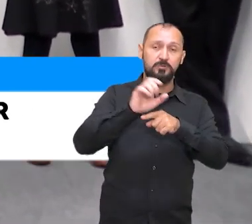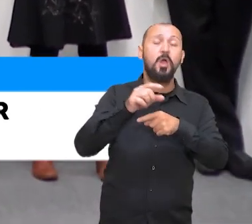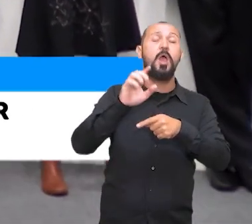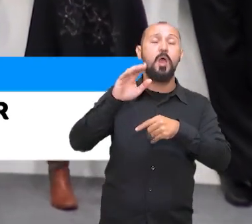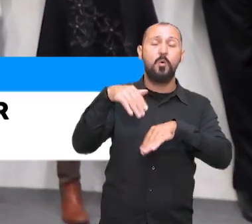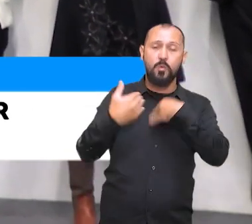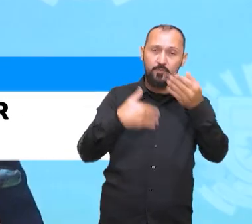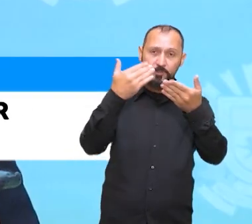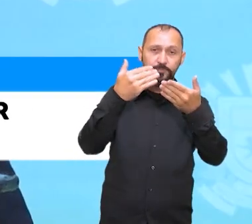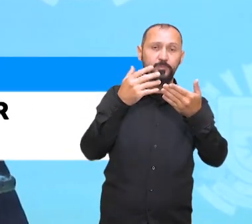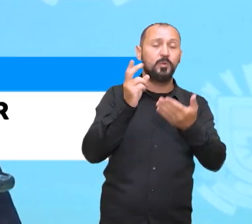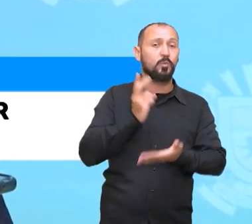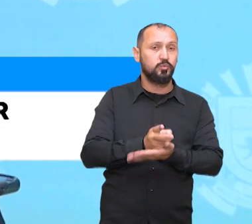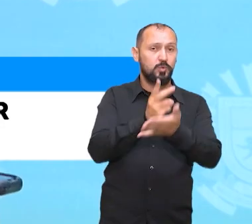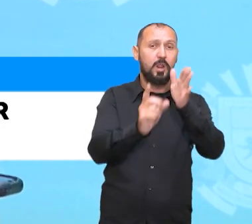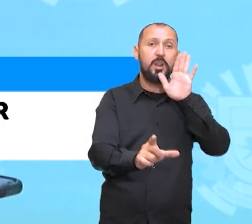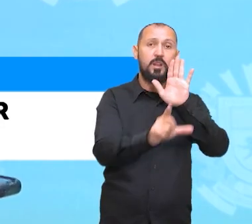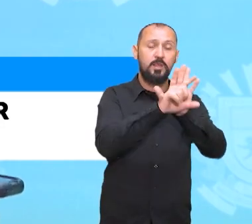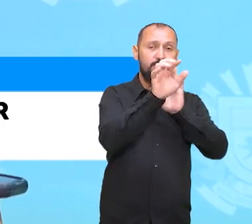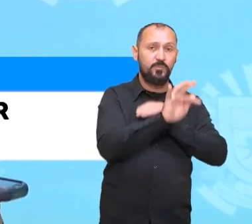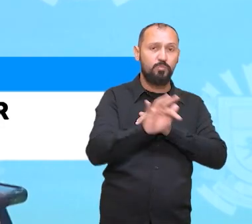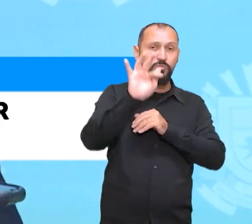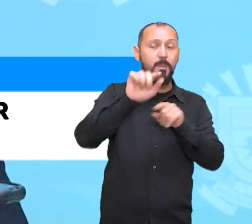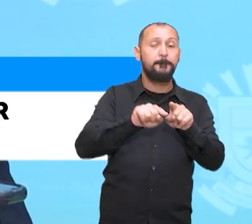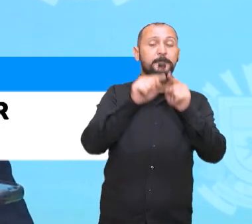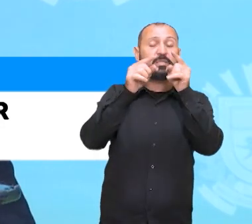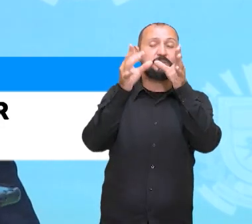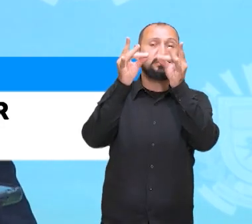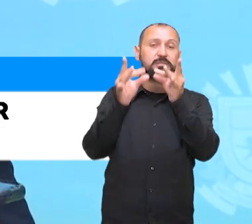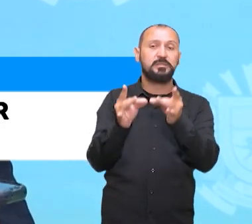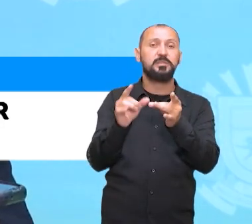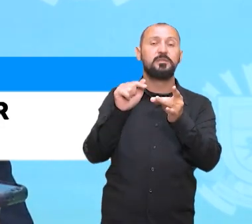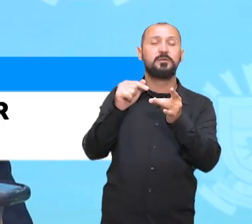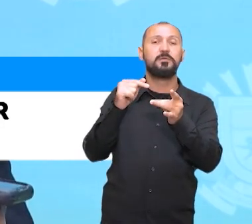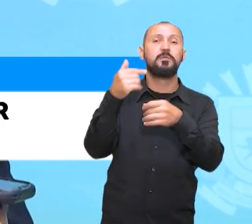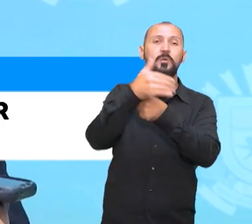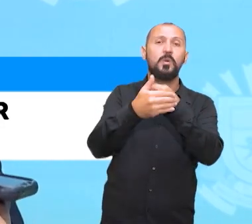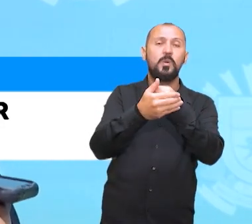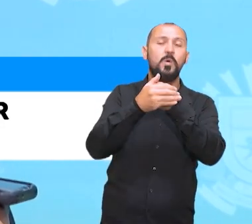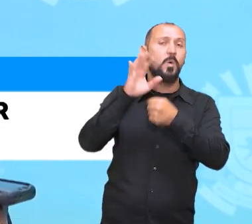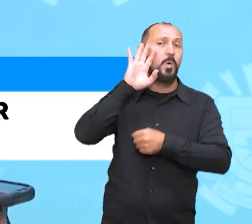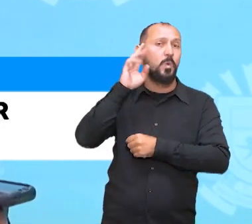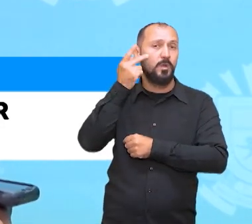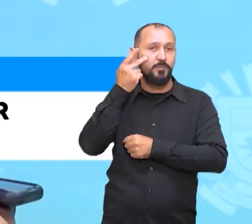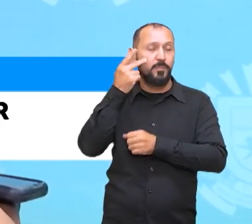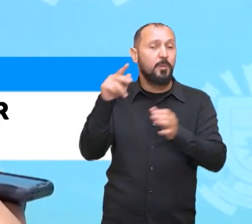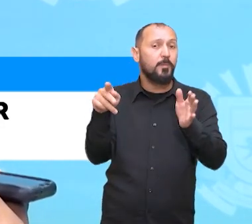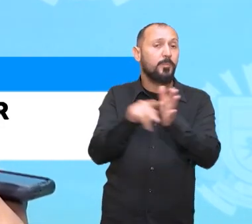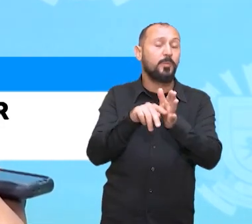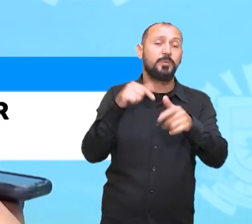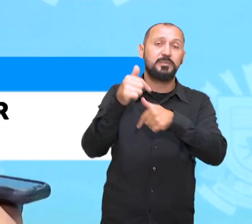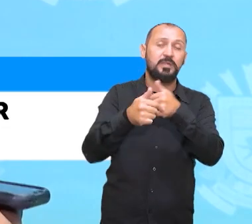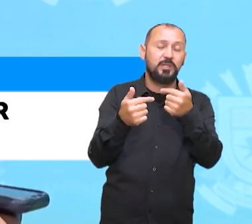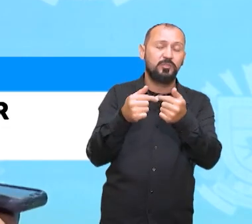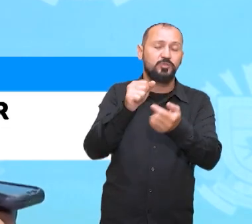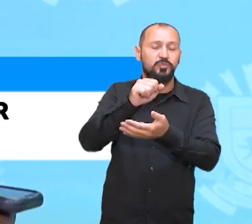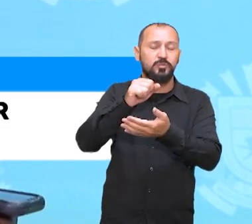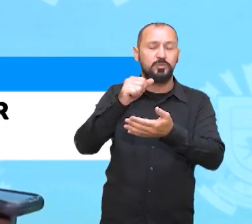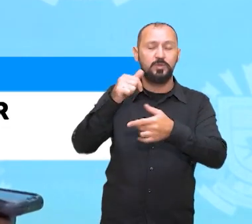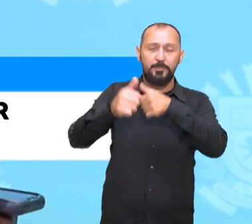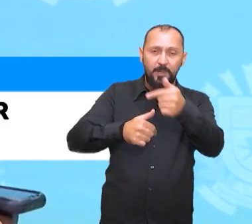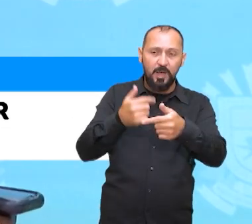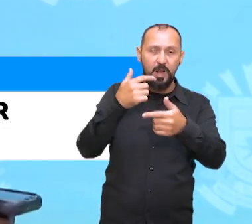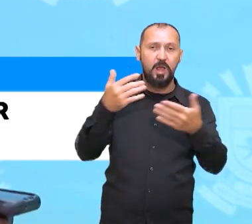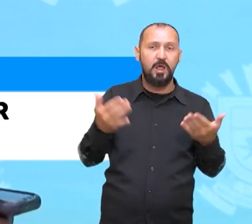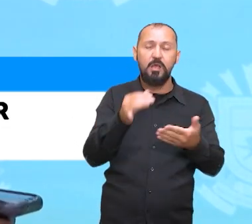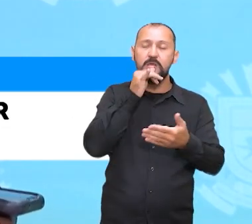legislação estadual. Continua vigente a lei federal, só que agora com um maior reconhecimento por parte da atividade. Então,